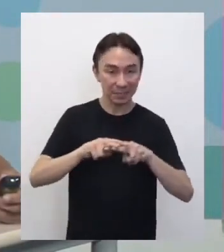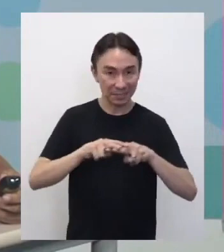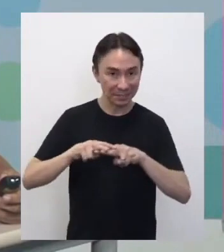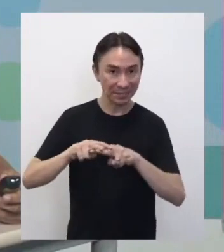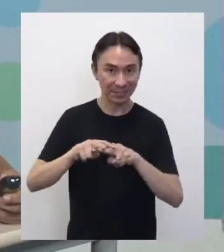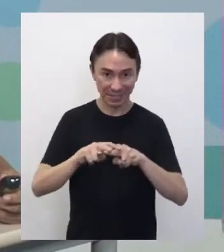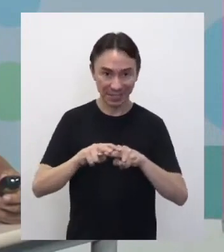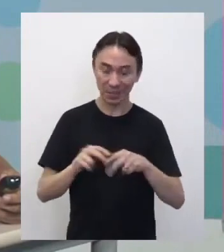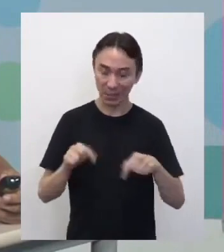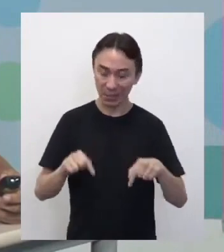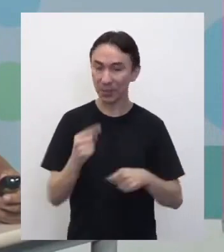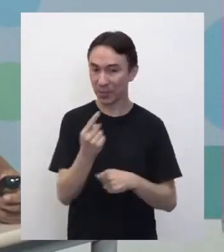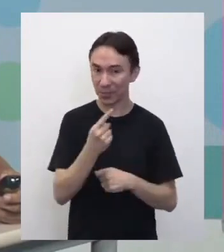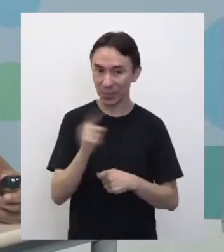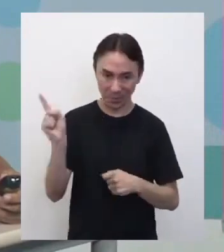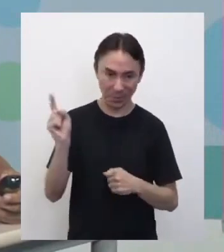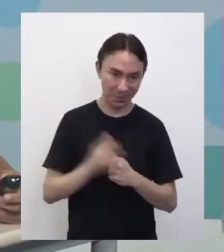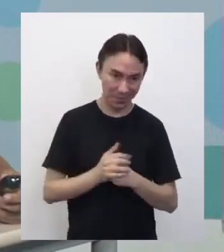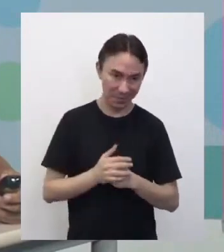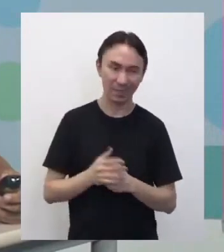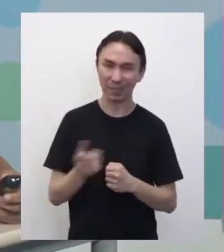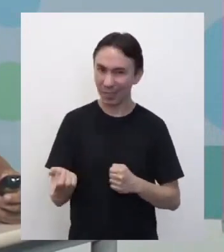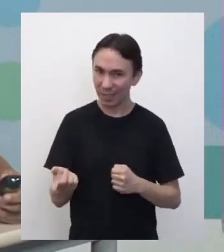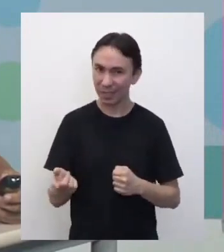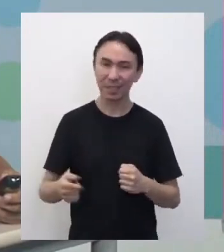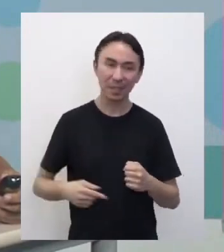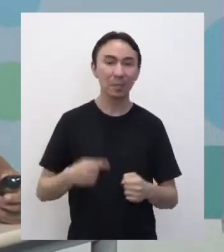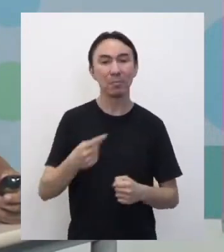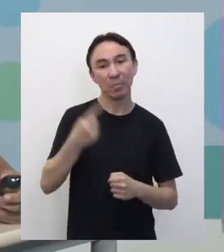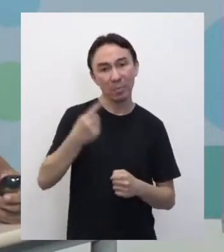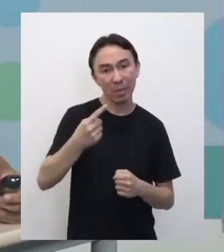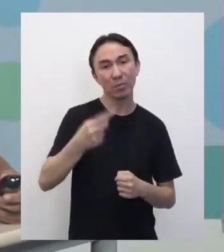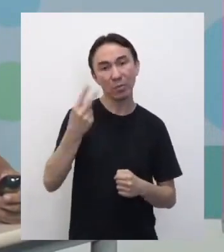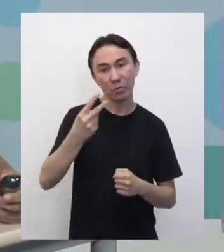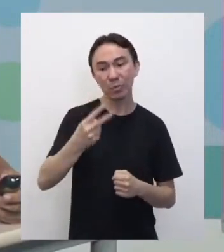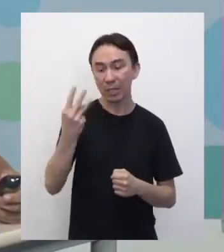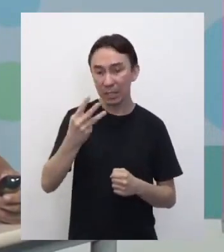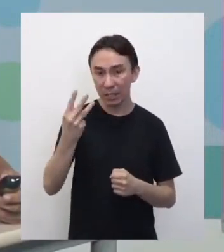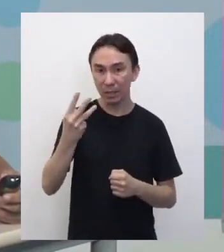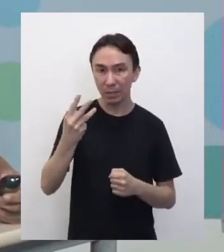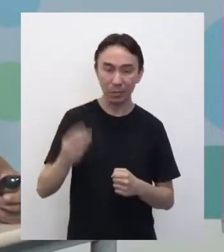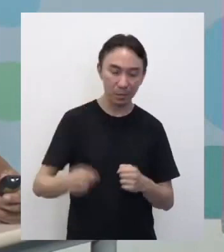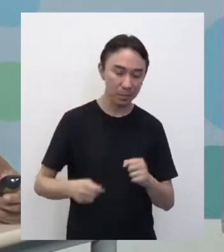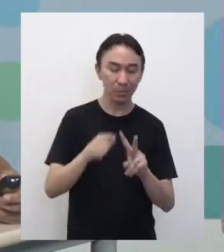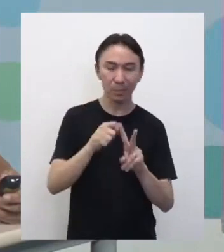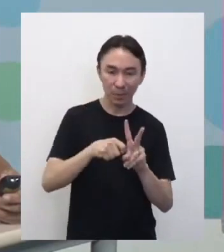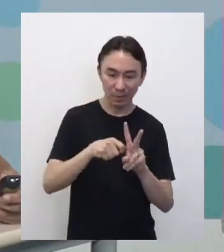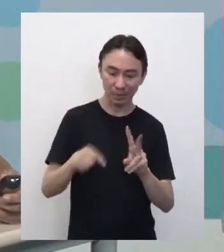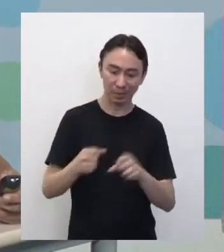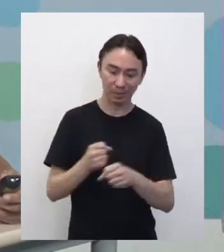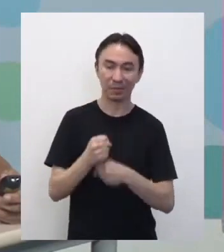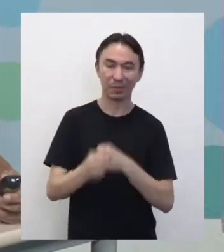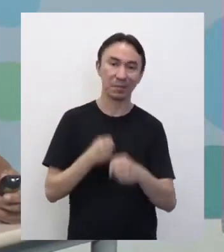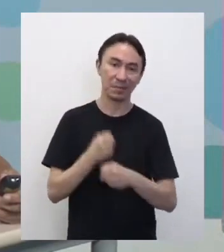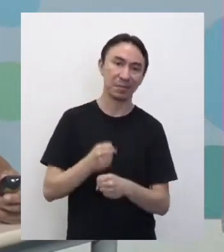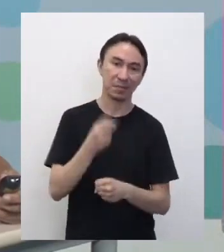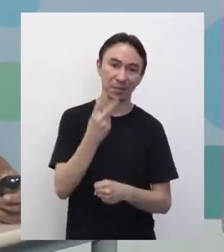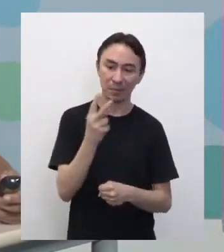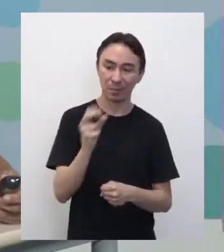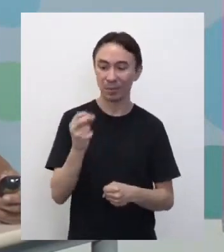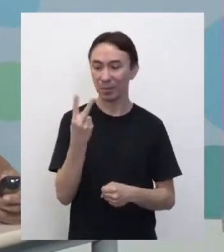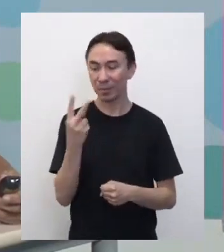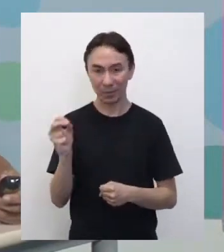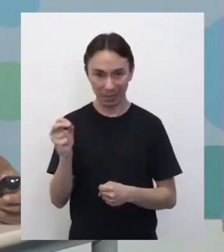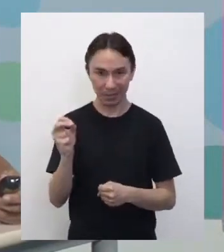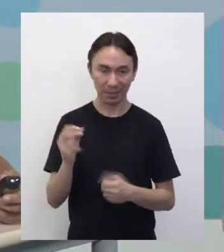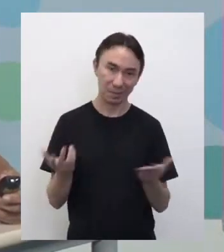conteúdos essenciais aí dos primeiro, segundo e terceiro bimestres de 2020, antes da gente encerrar aqui o nosso ano